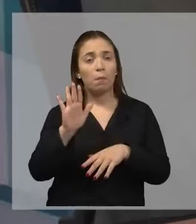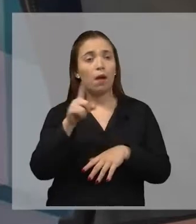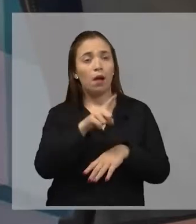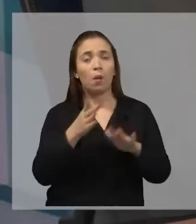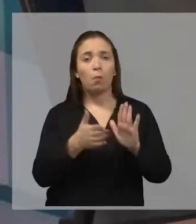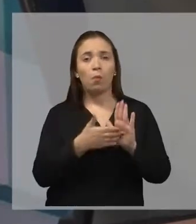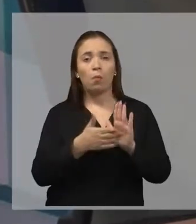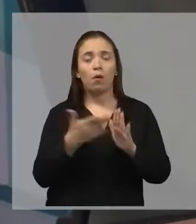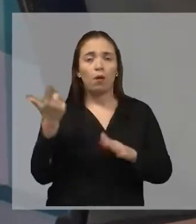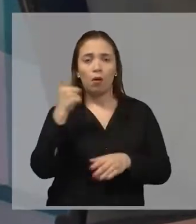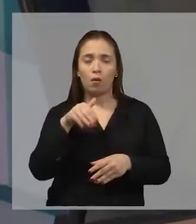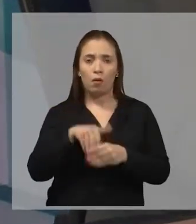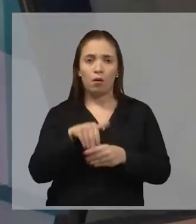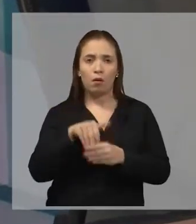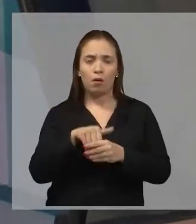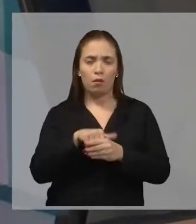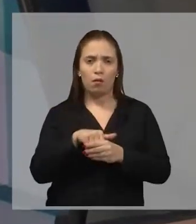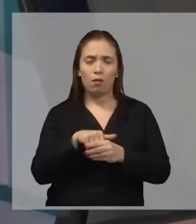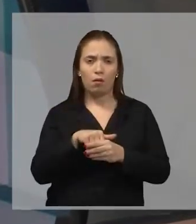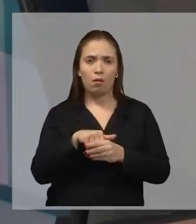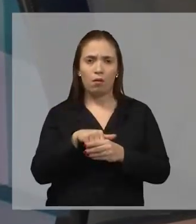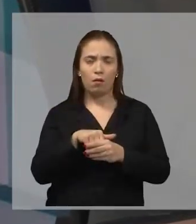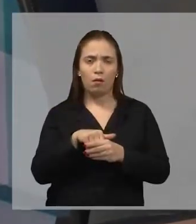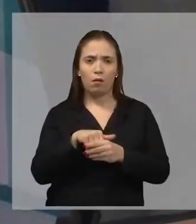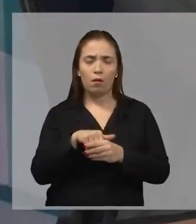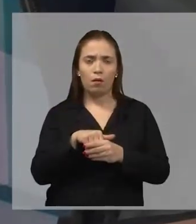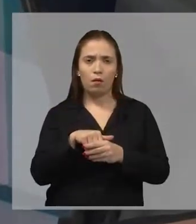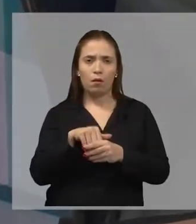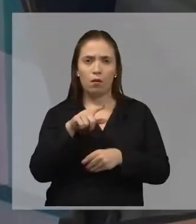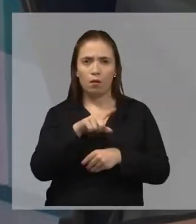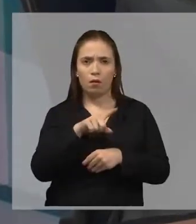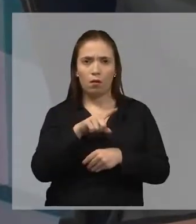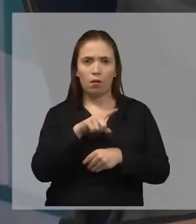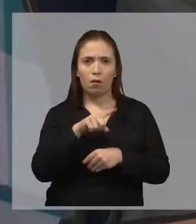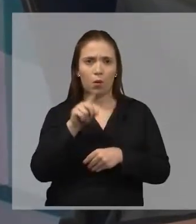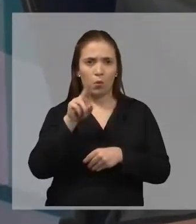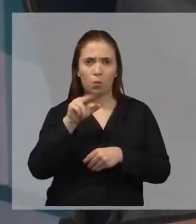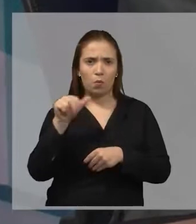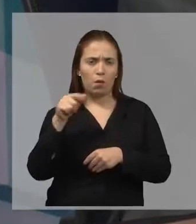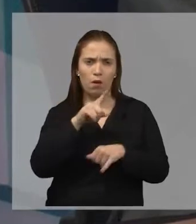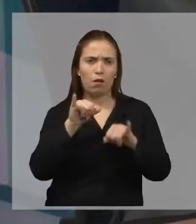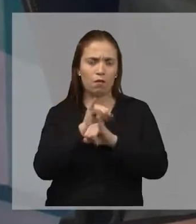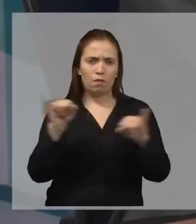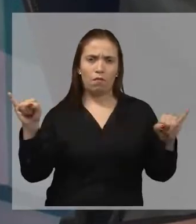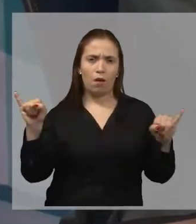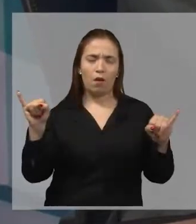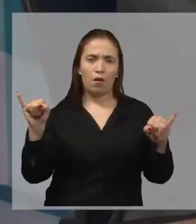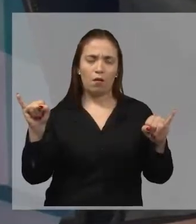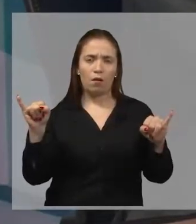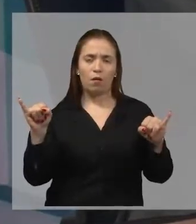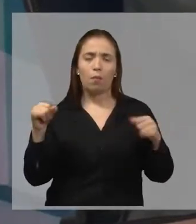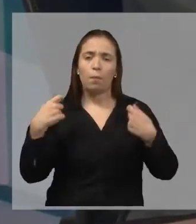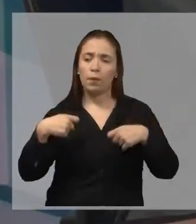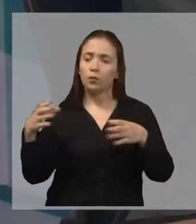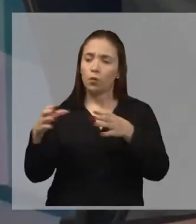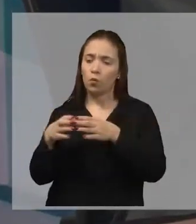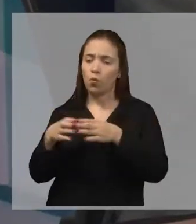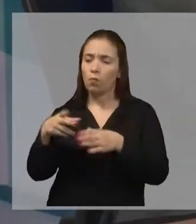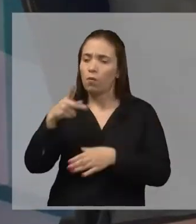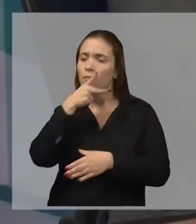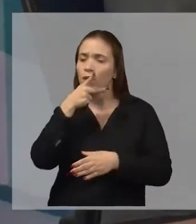privado, numa possibilidade real da gente ter novamente uma separação de acumulação de renda nesse país. Quer dizer, você vai